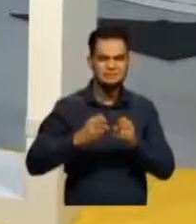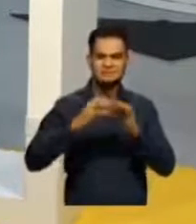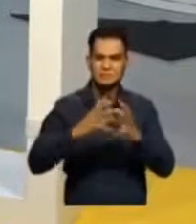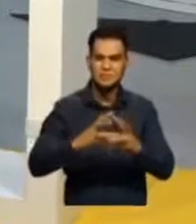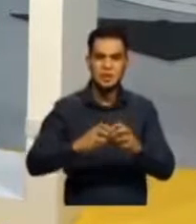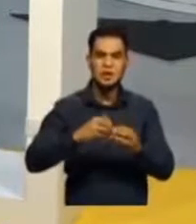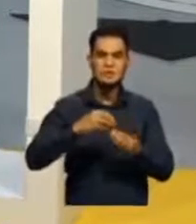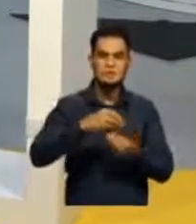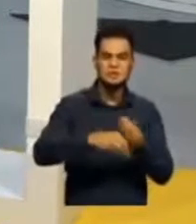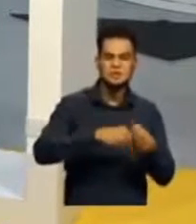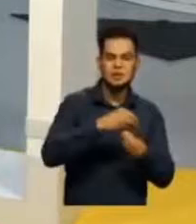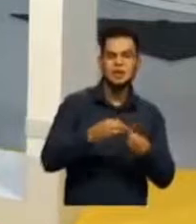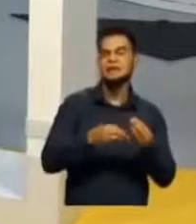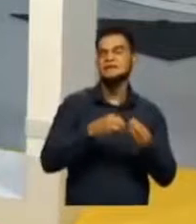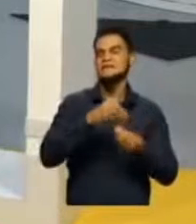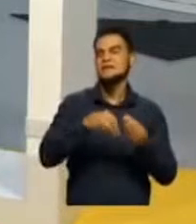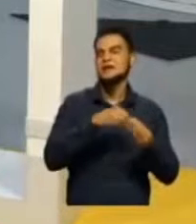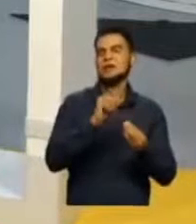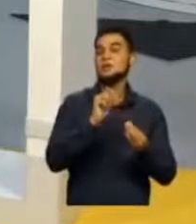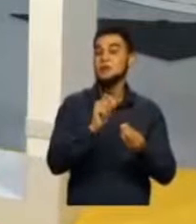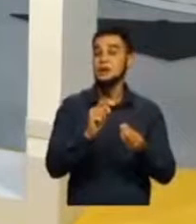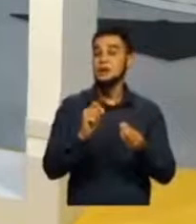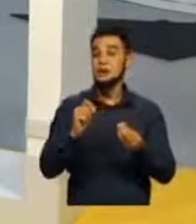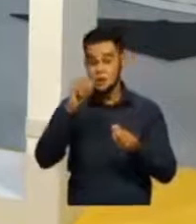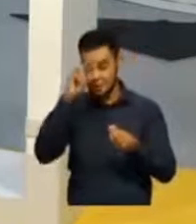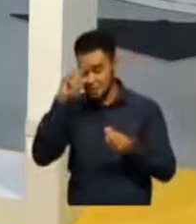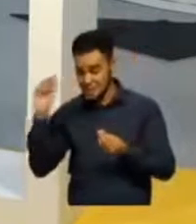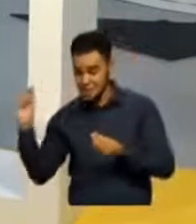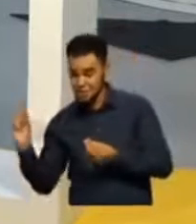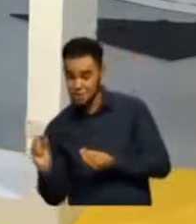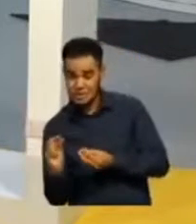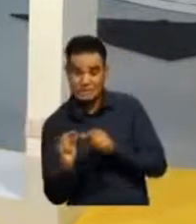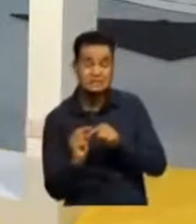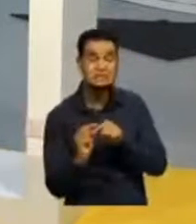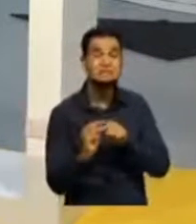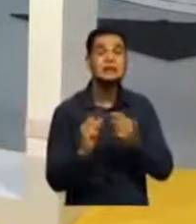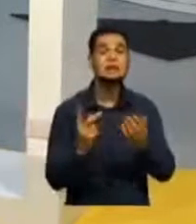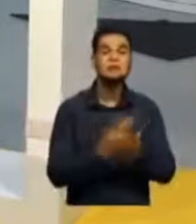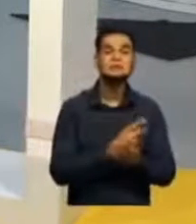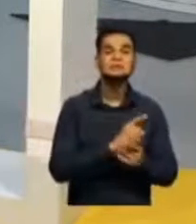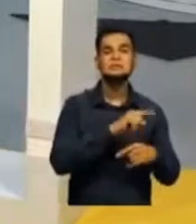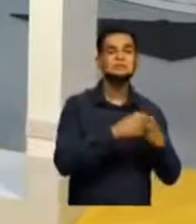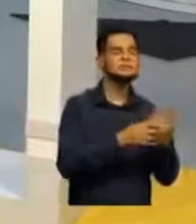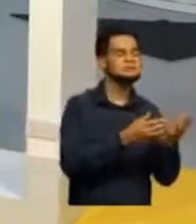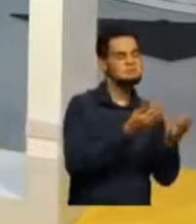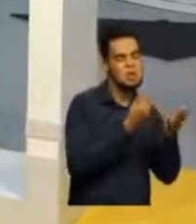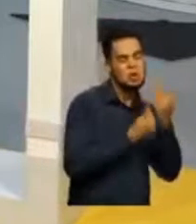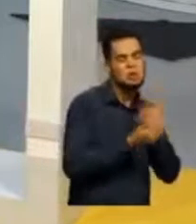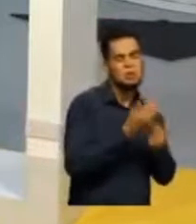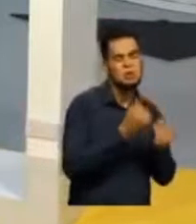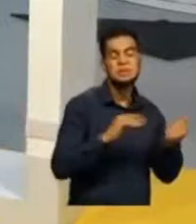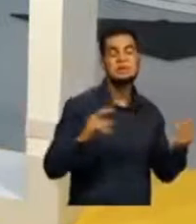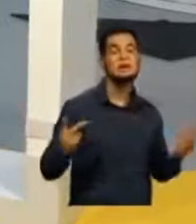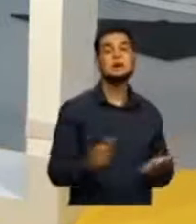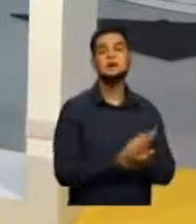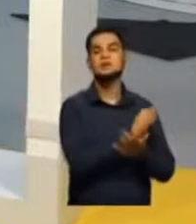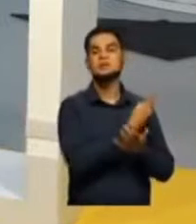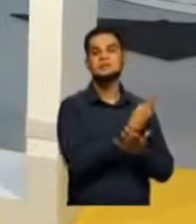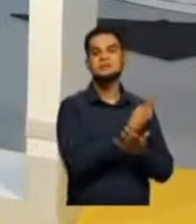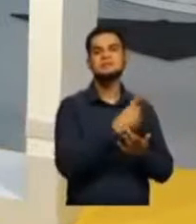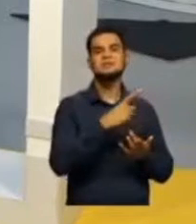contaminava todo o produto. E na hora da gente se alimentar com aquilo ali, estava lá no meio vários protozoários,